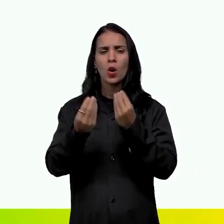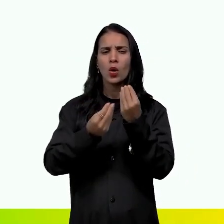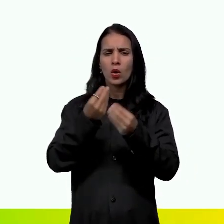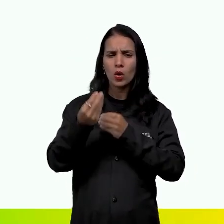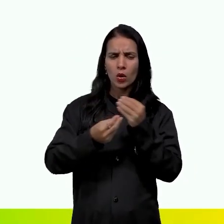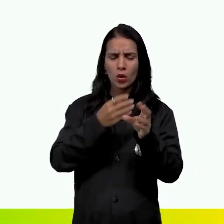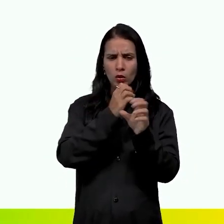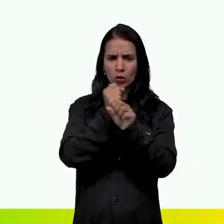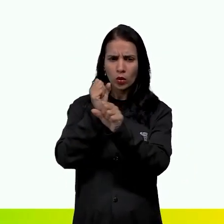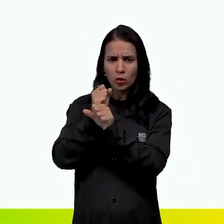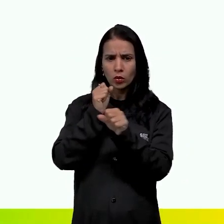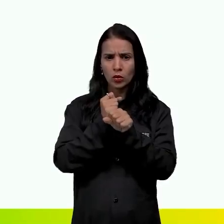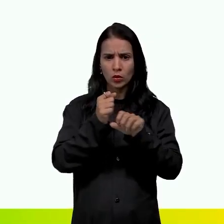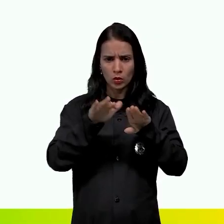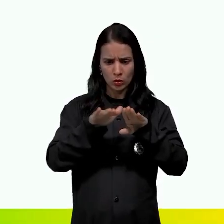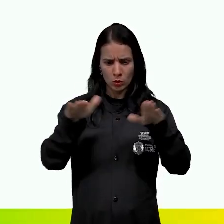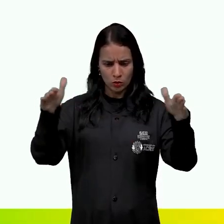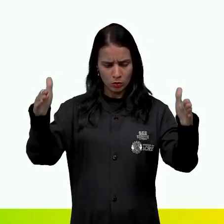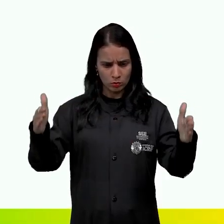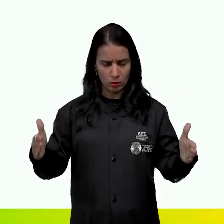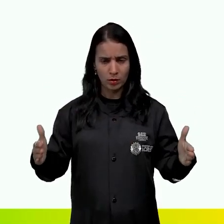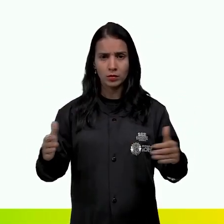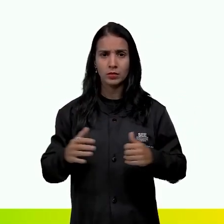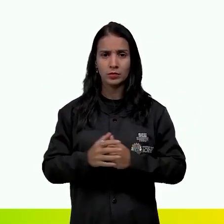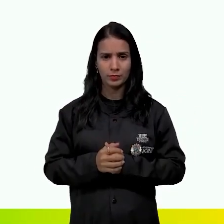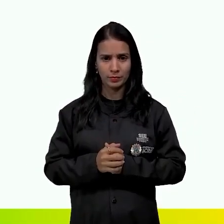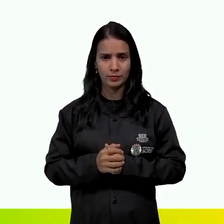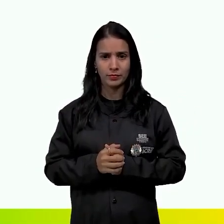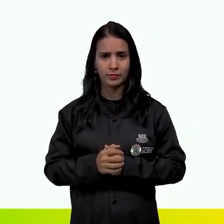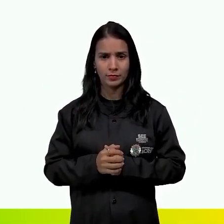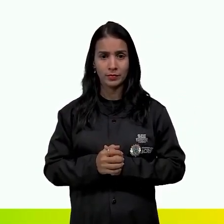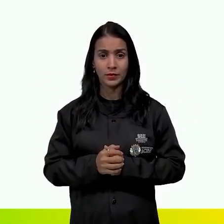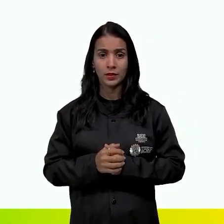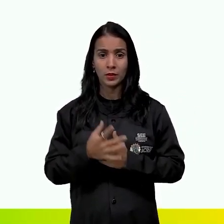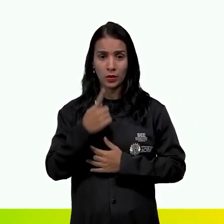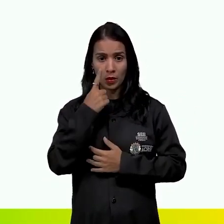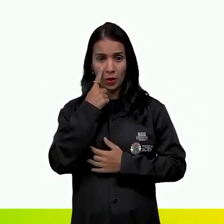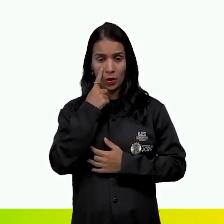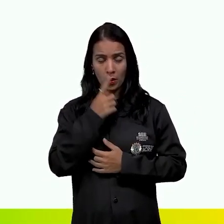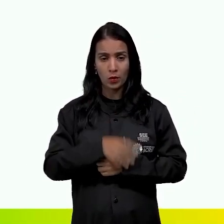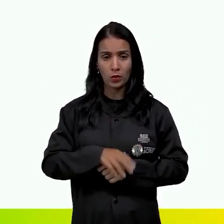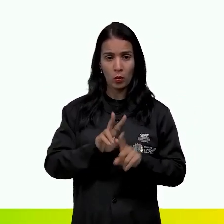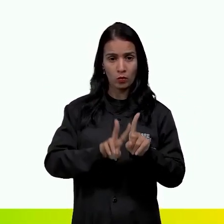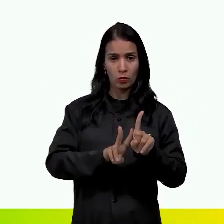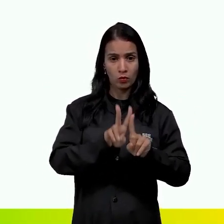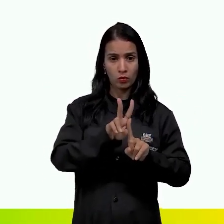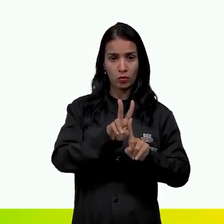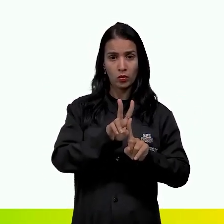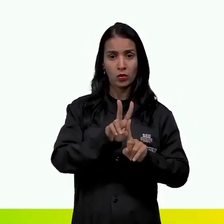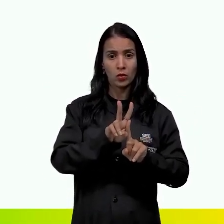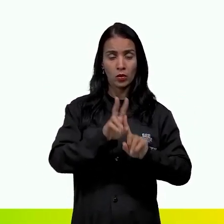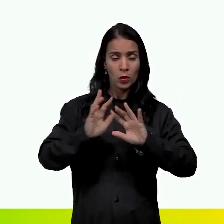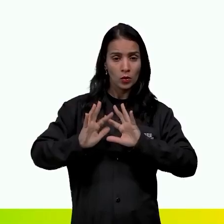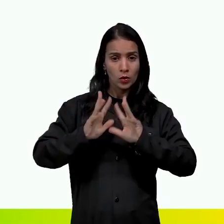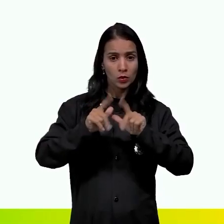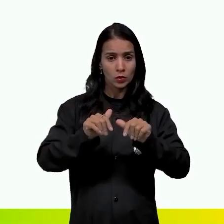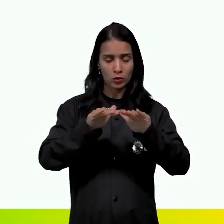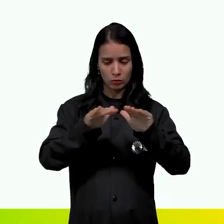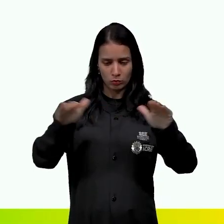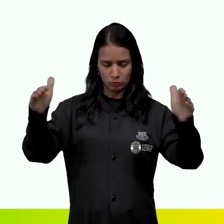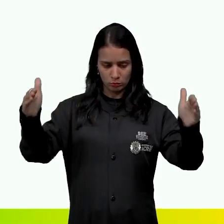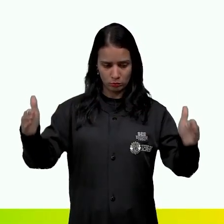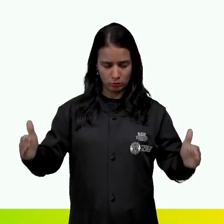o lote tem 125 caixas. Então, o volume total do lote aqui, que eu vou colocar assim, é